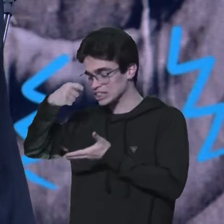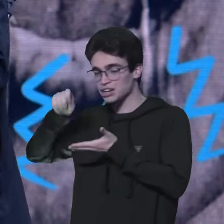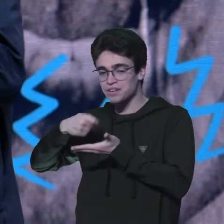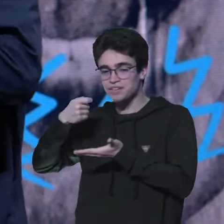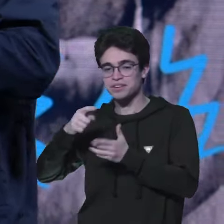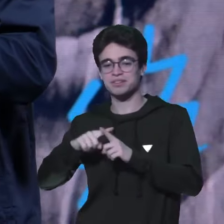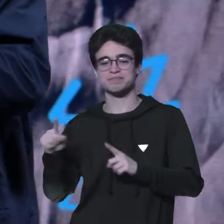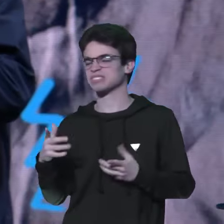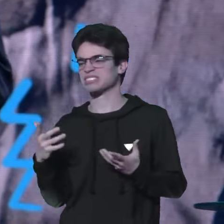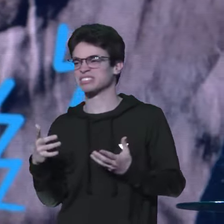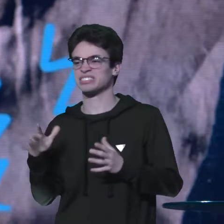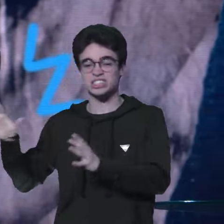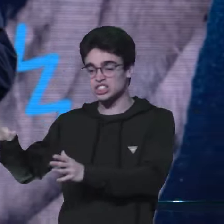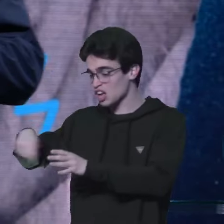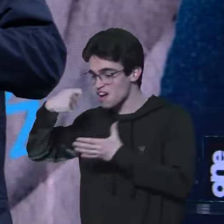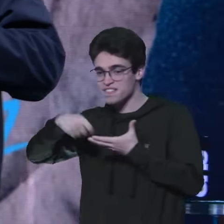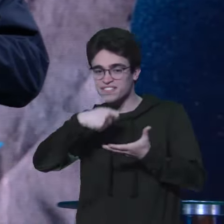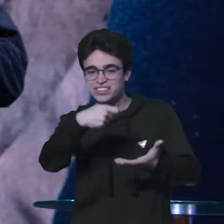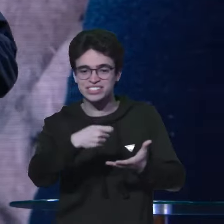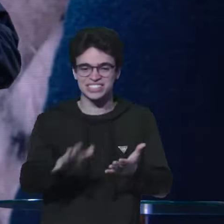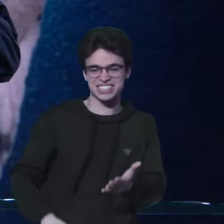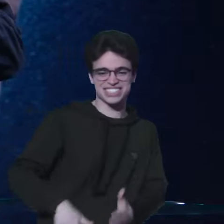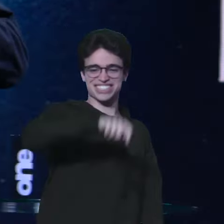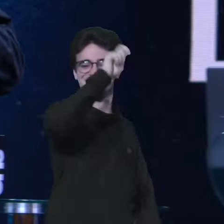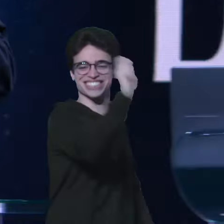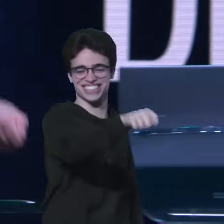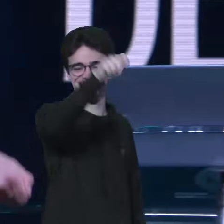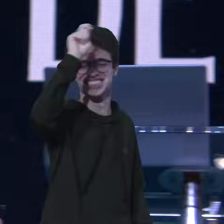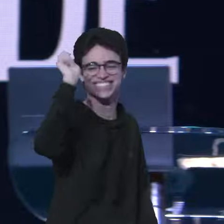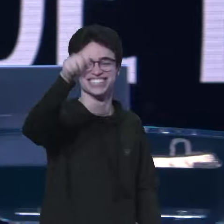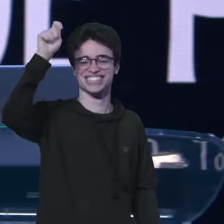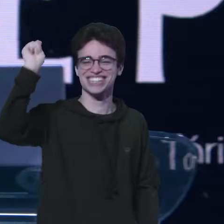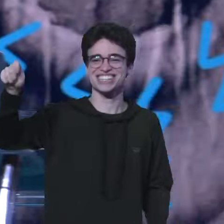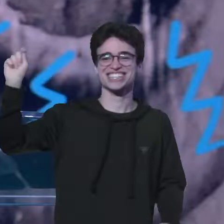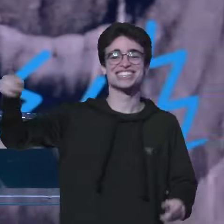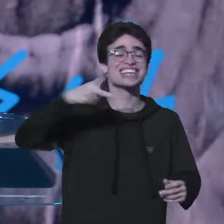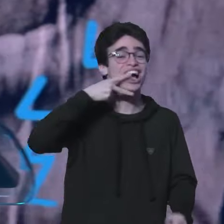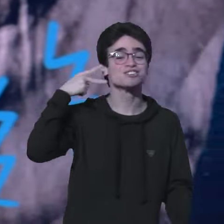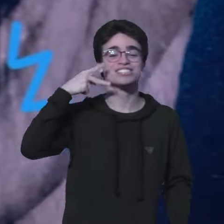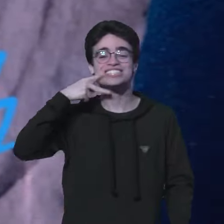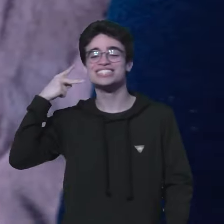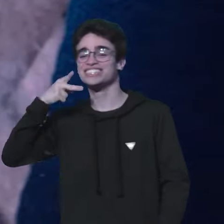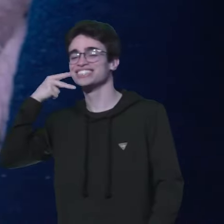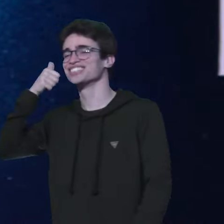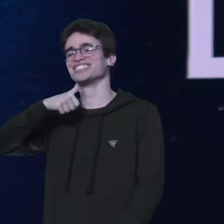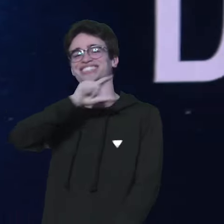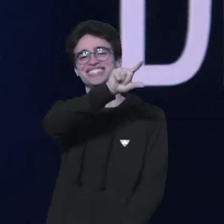não satisfeito, ele pegou o sorvete e passou de calcinha em calcinha jogando sorvete.